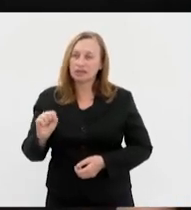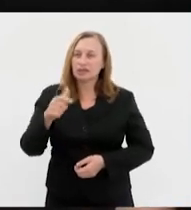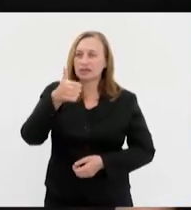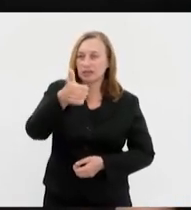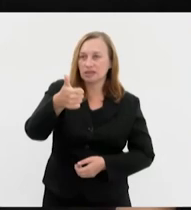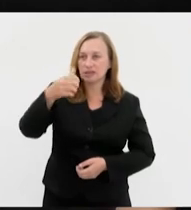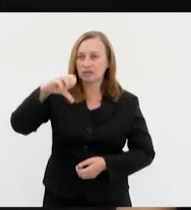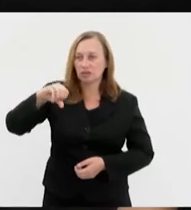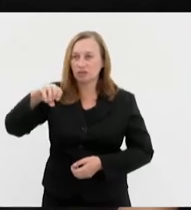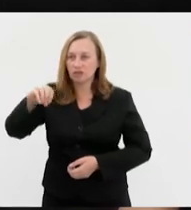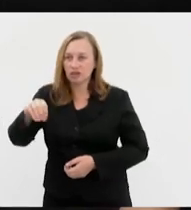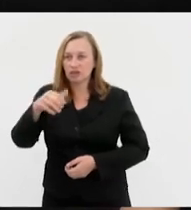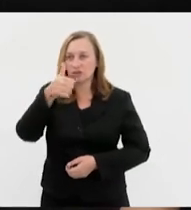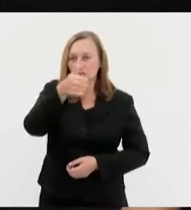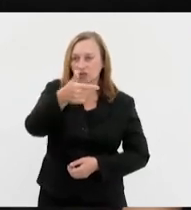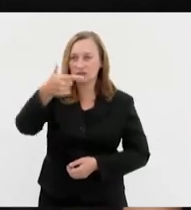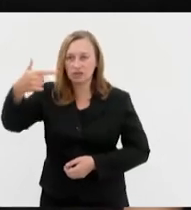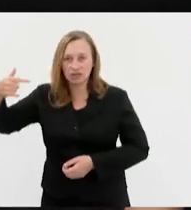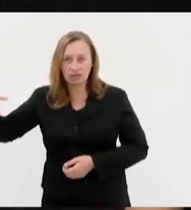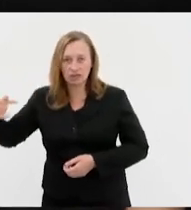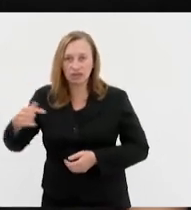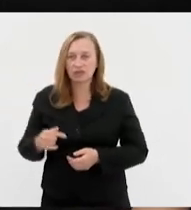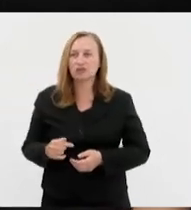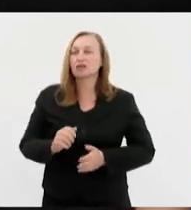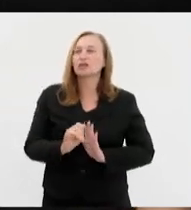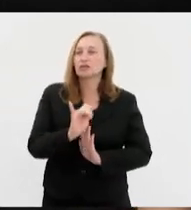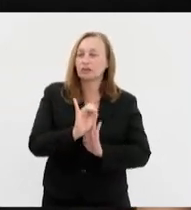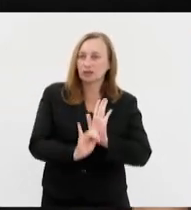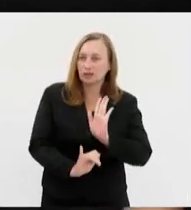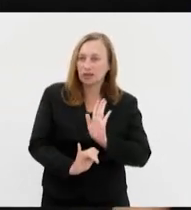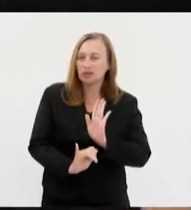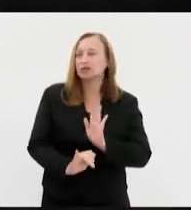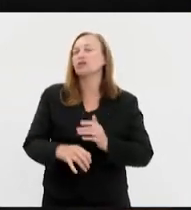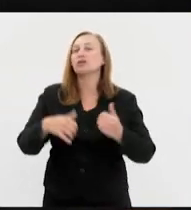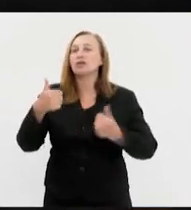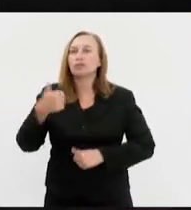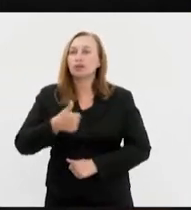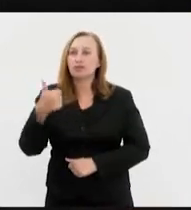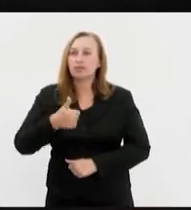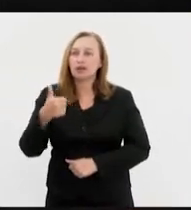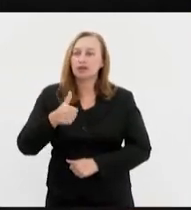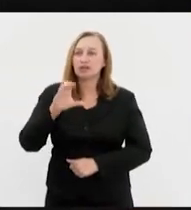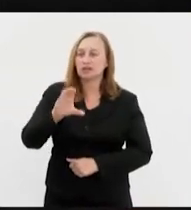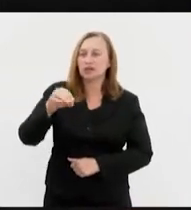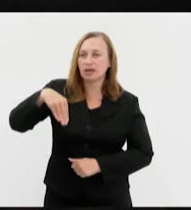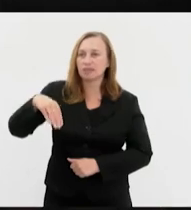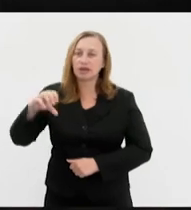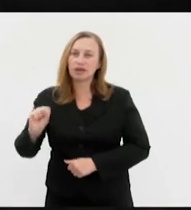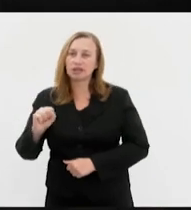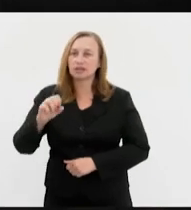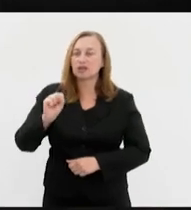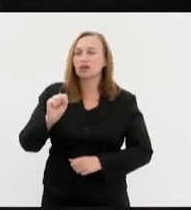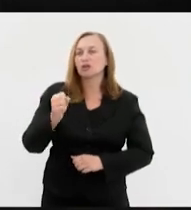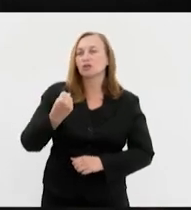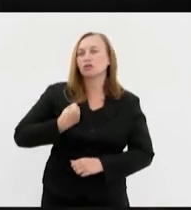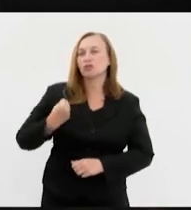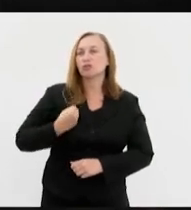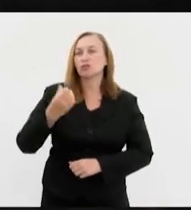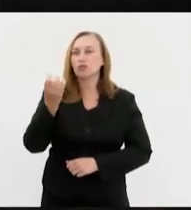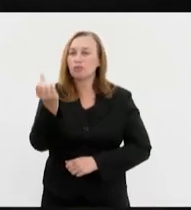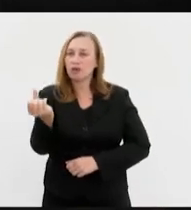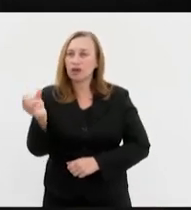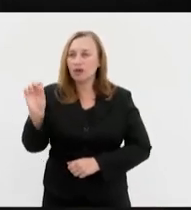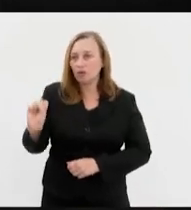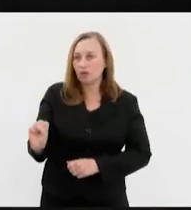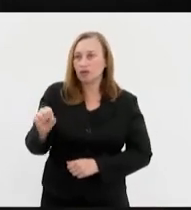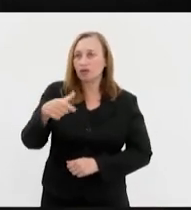dezembro de 2017, com redação conferida pela cláusula primeira do convênio ICMS de número 68, de 12 de